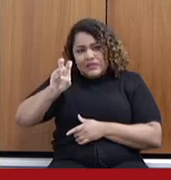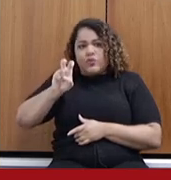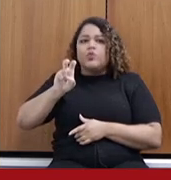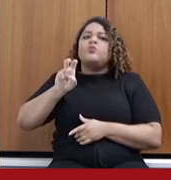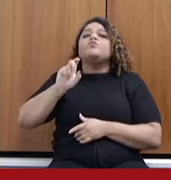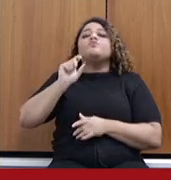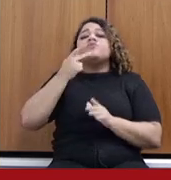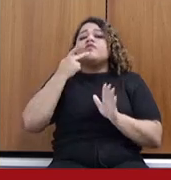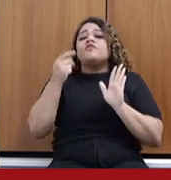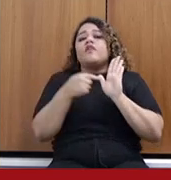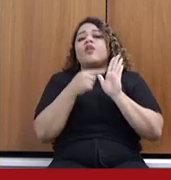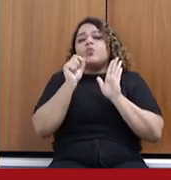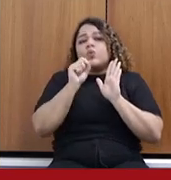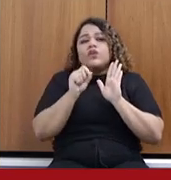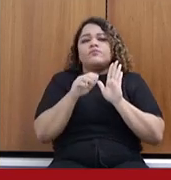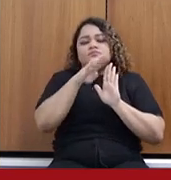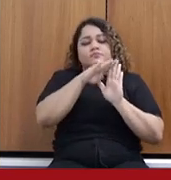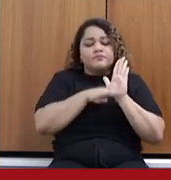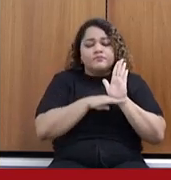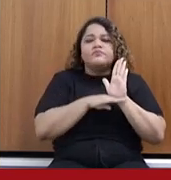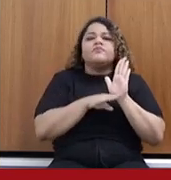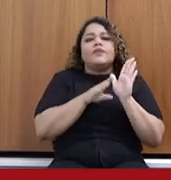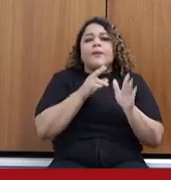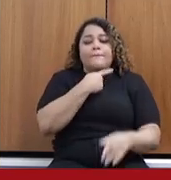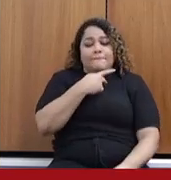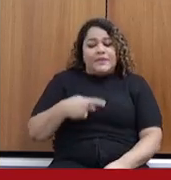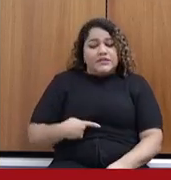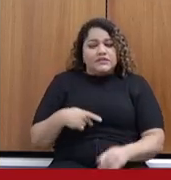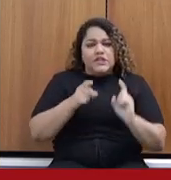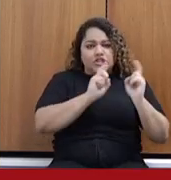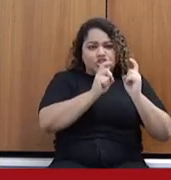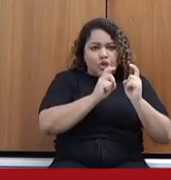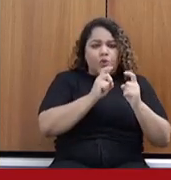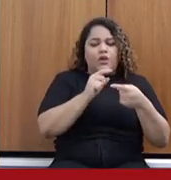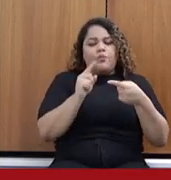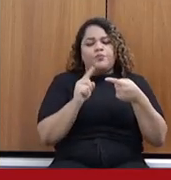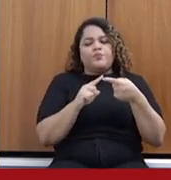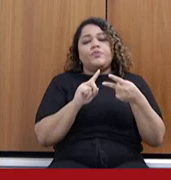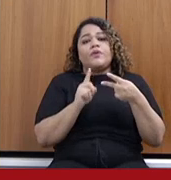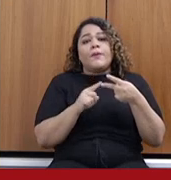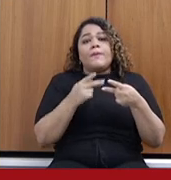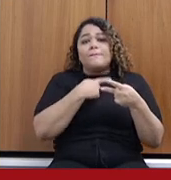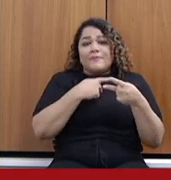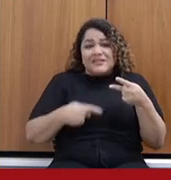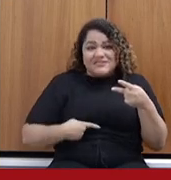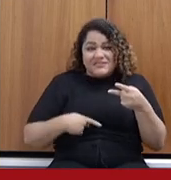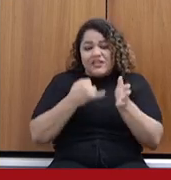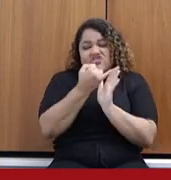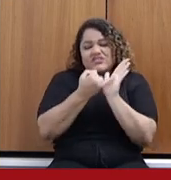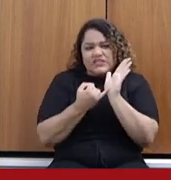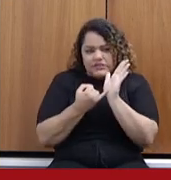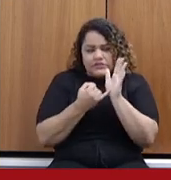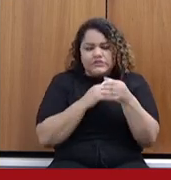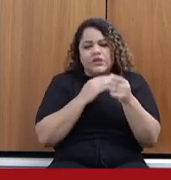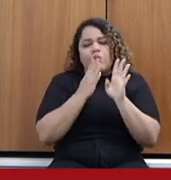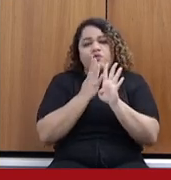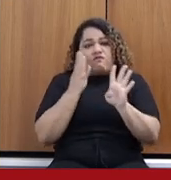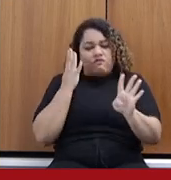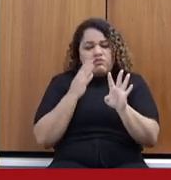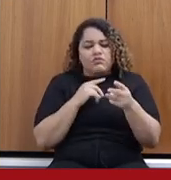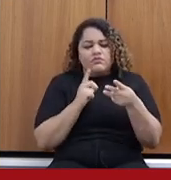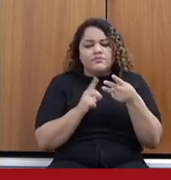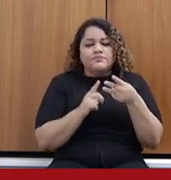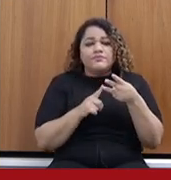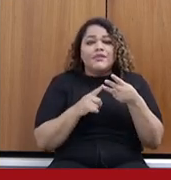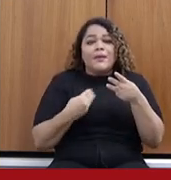Presidente da reunião, presidentes das comissões participantes por ordem de inscrição, membros das comissões participantes por ordem